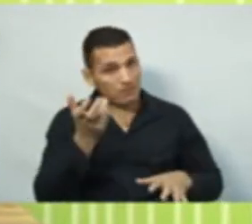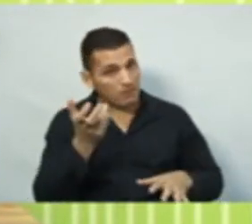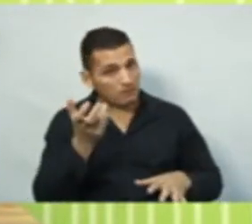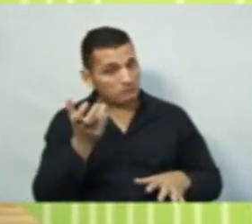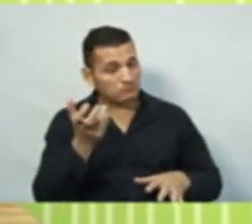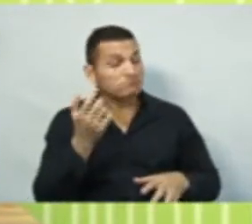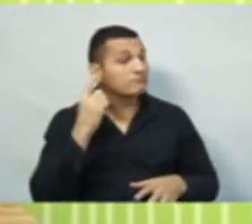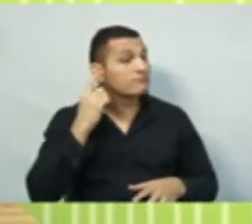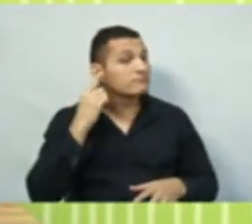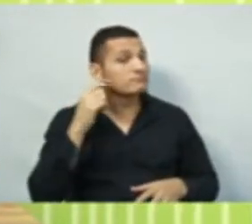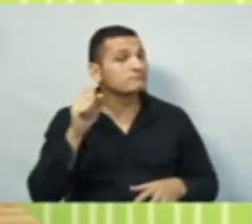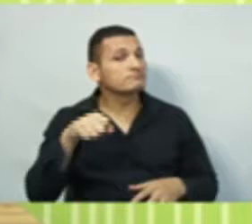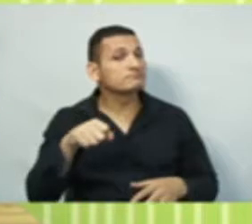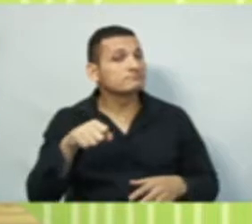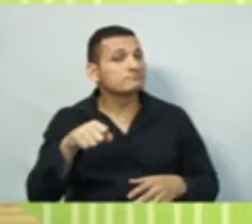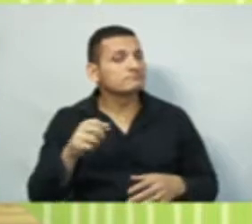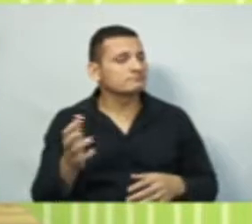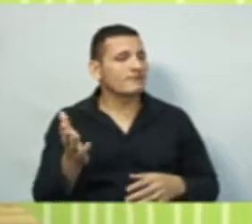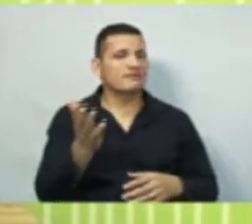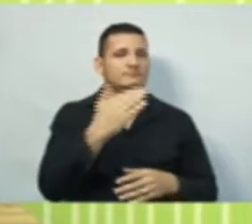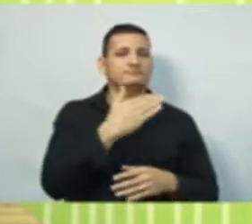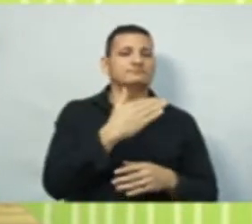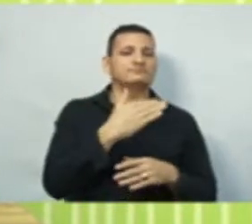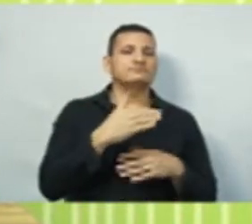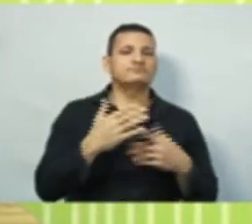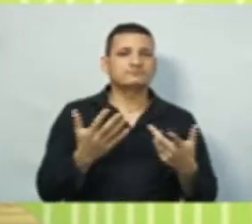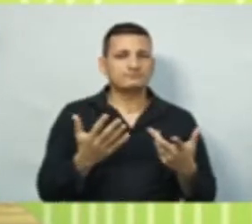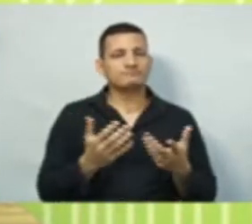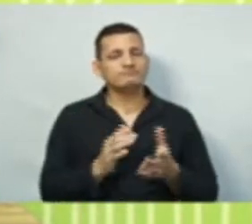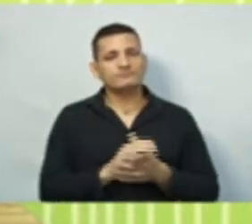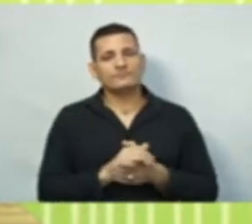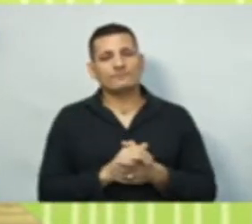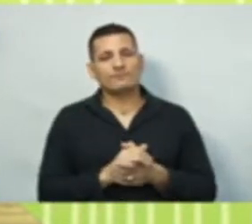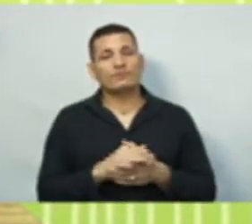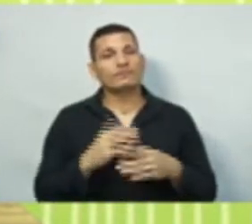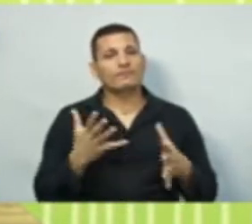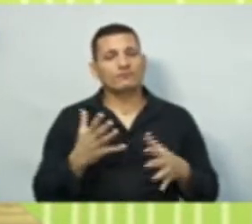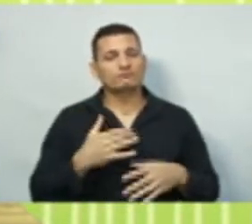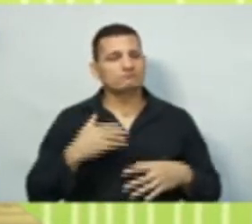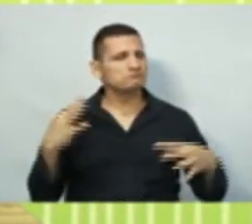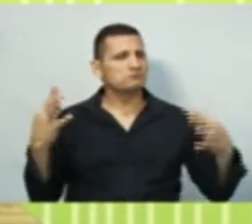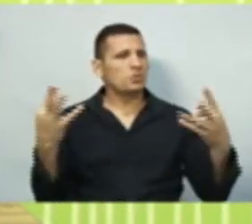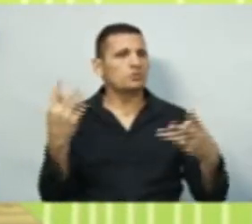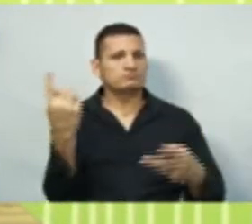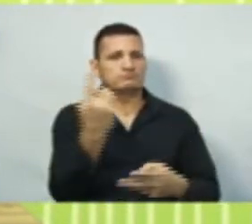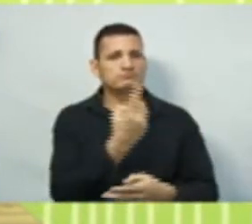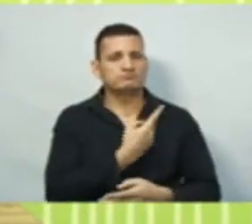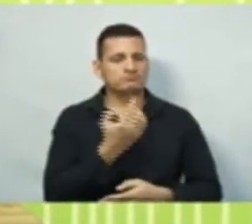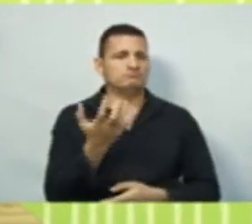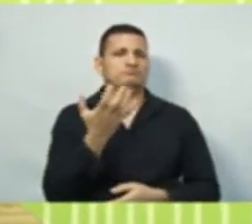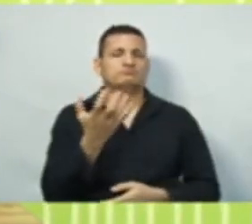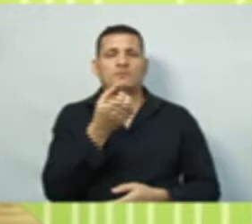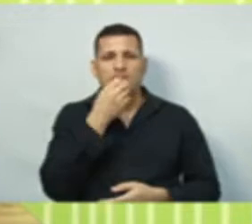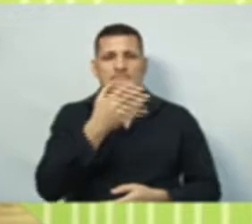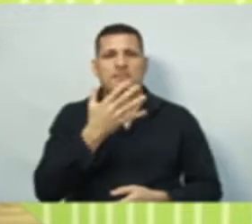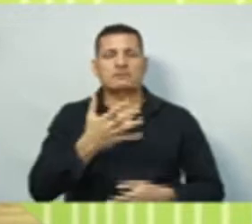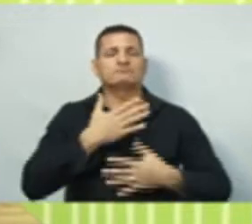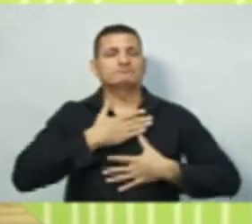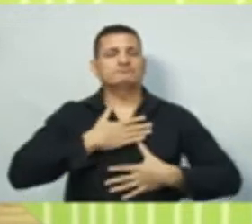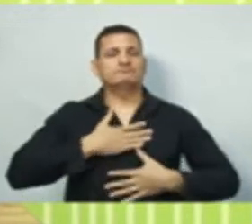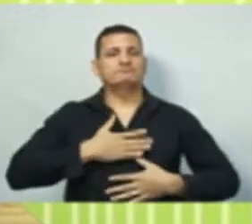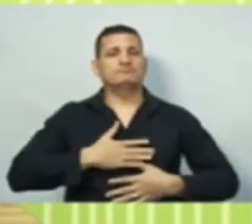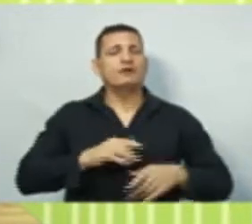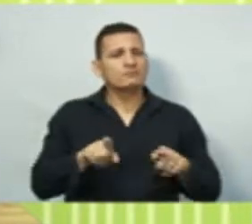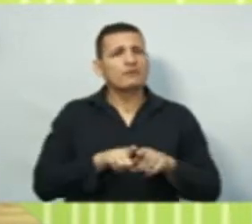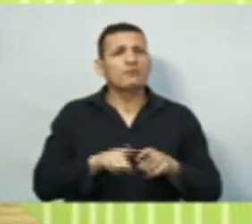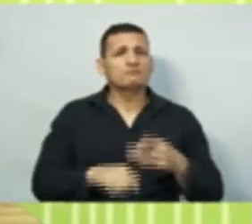sim, gente. Vamos lá! Isso aí. Todos nós queremos um bem-estar. E nós queremos o bem-estar do nosso colega